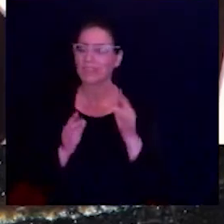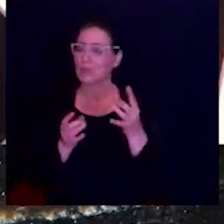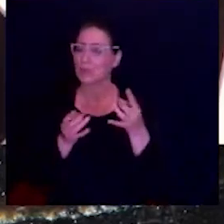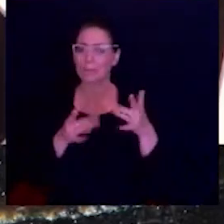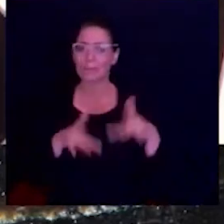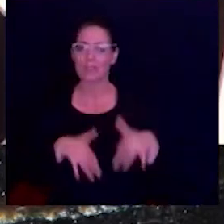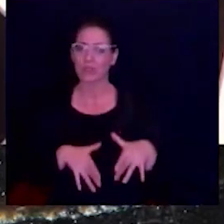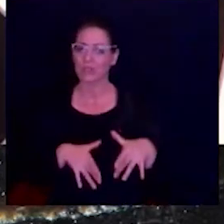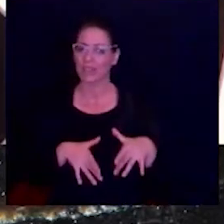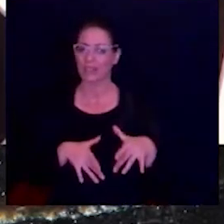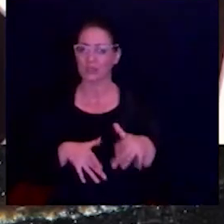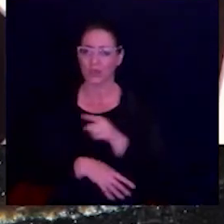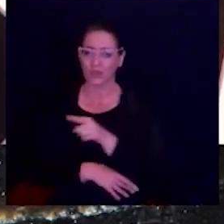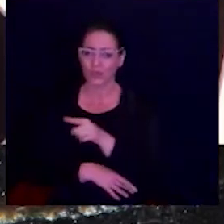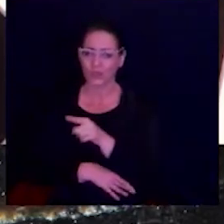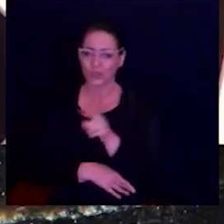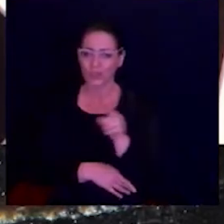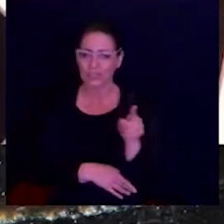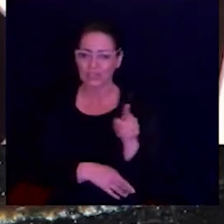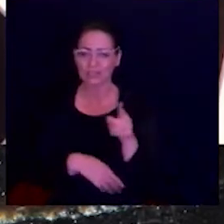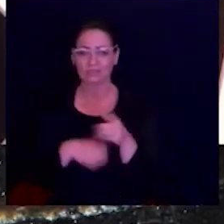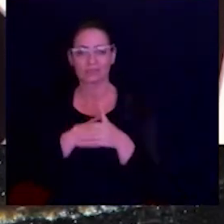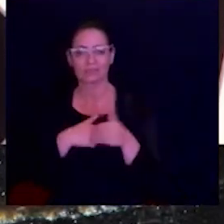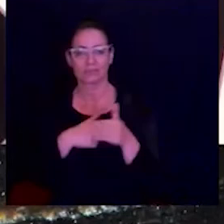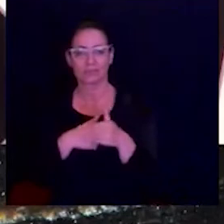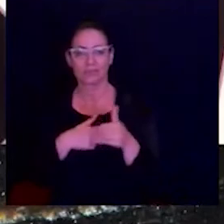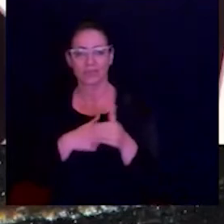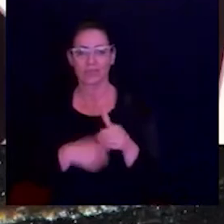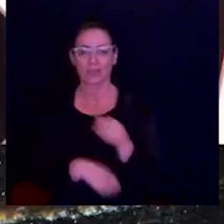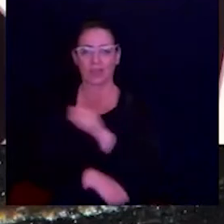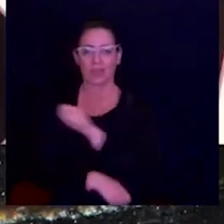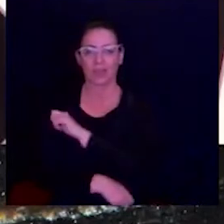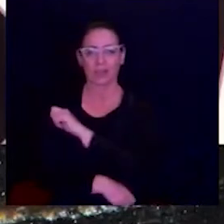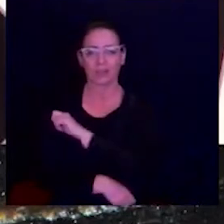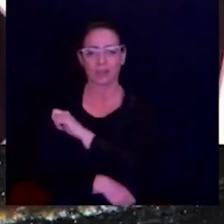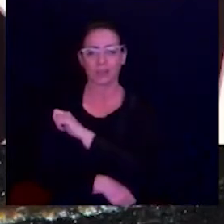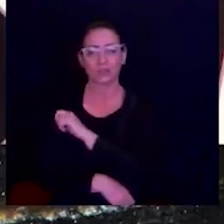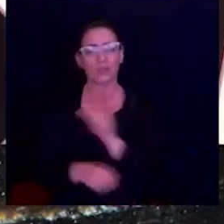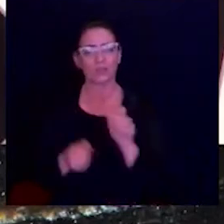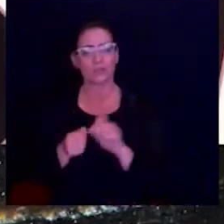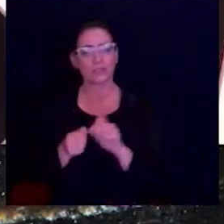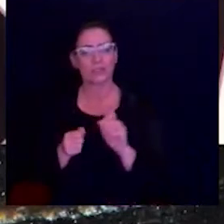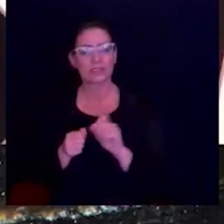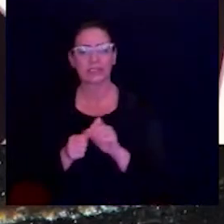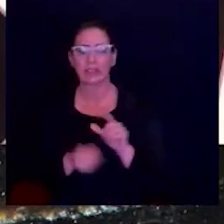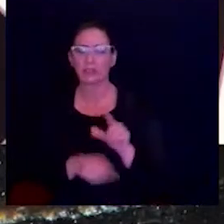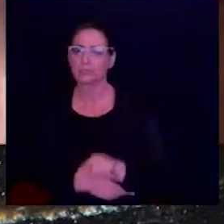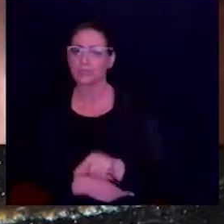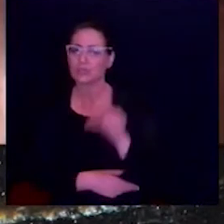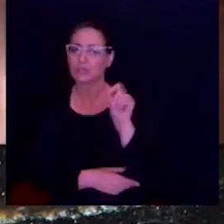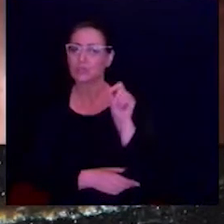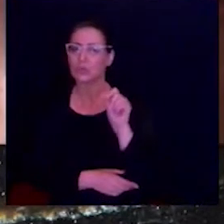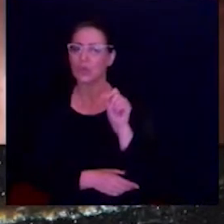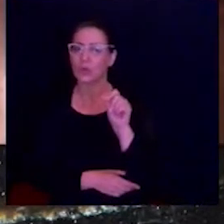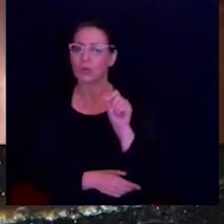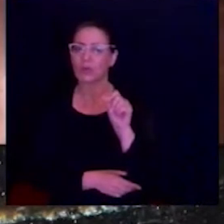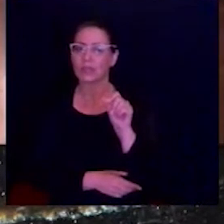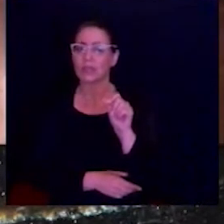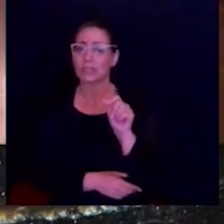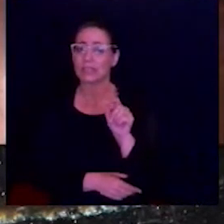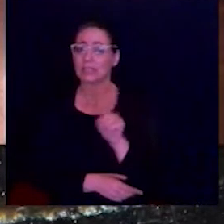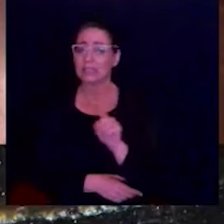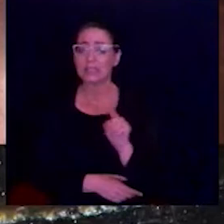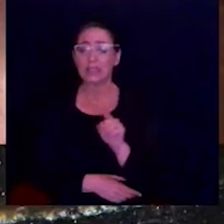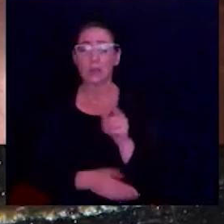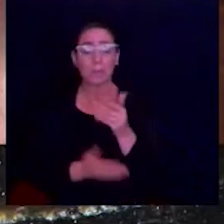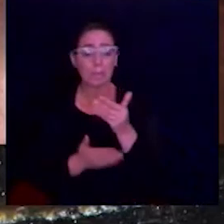desistido. Vocês, queridos formandos, formandas, fizeram uma escolha e não perderam